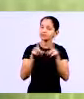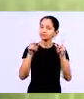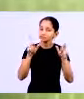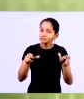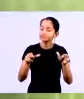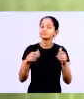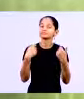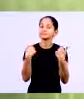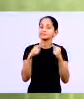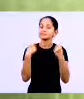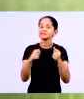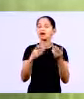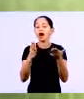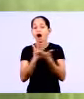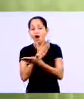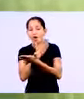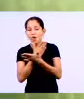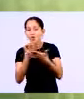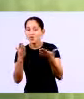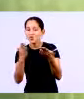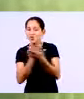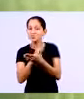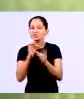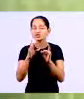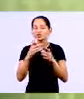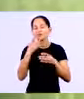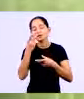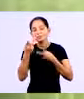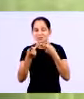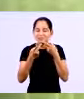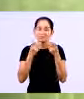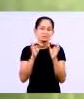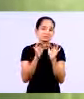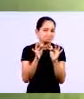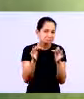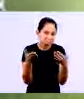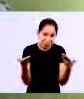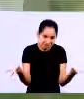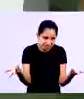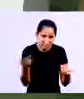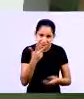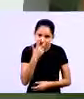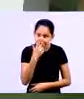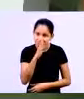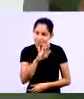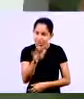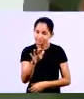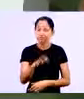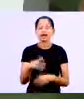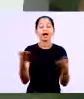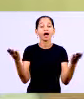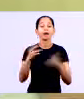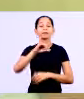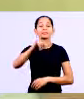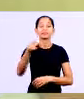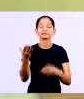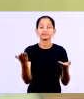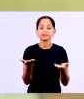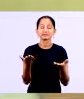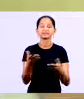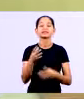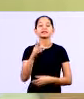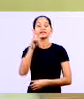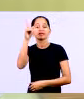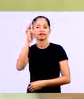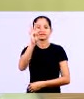são forçadas e algumas são faladas pelo povo e vai mudando. Isso mesmo, eu aproveito a oportunidade para falar da Tânia,